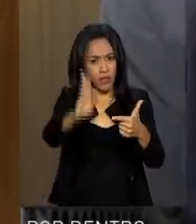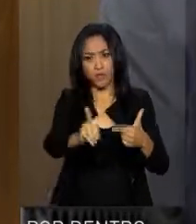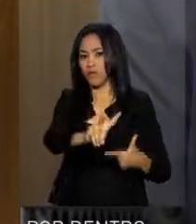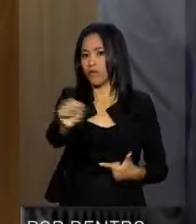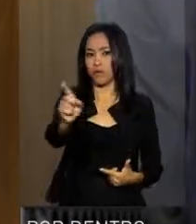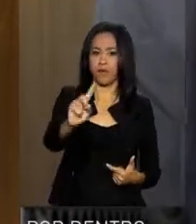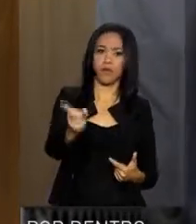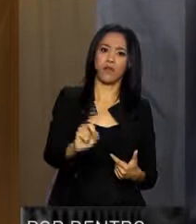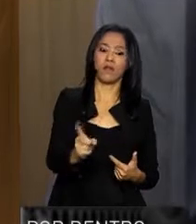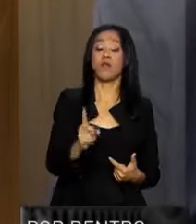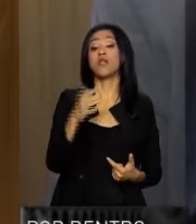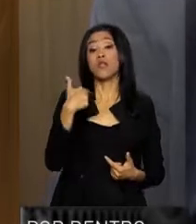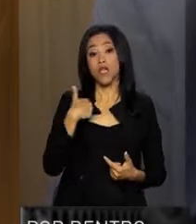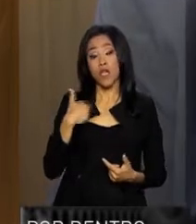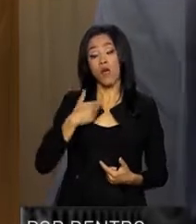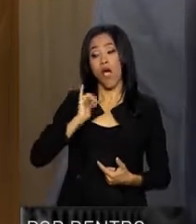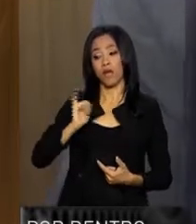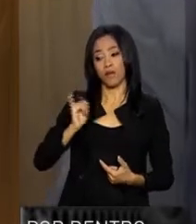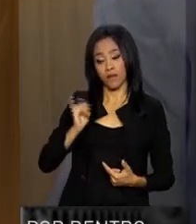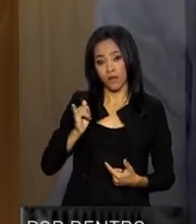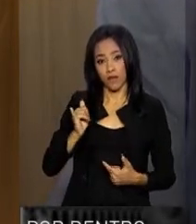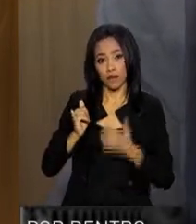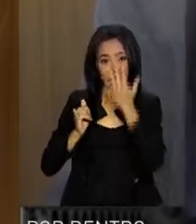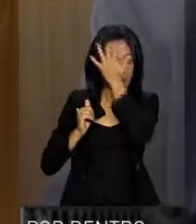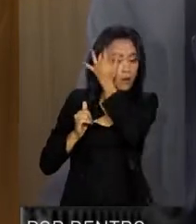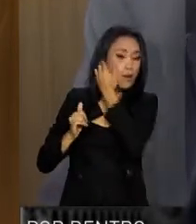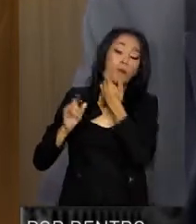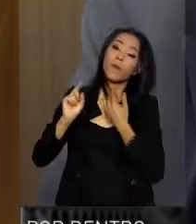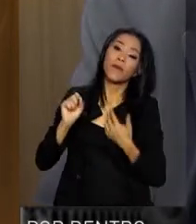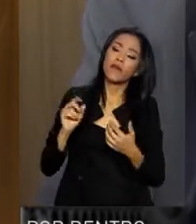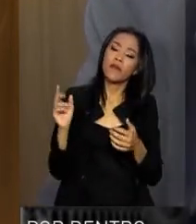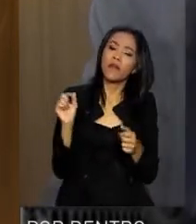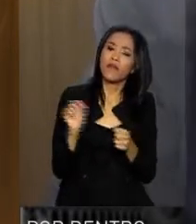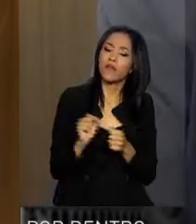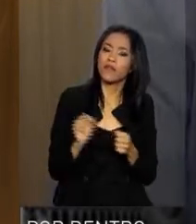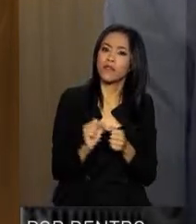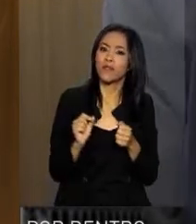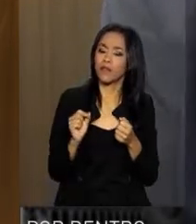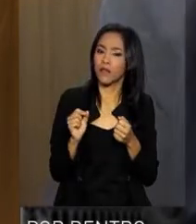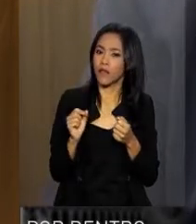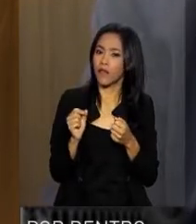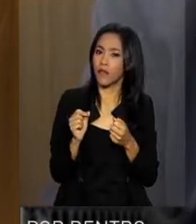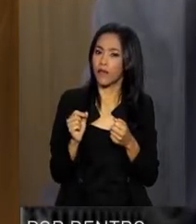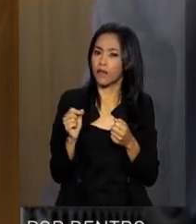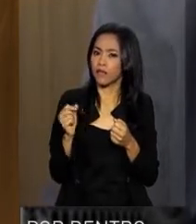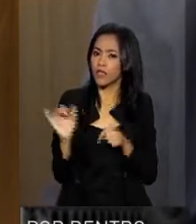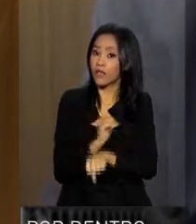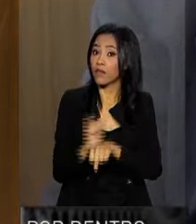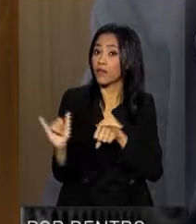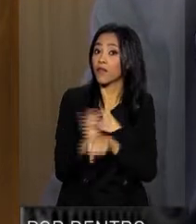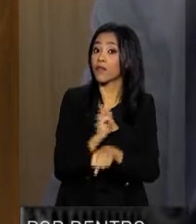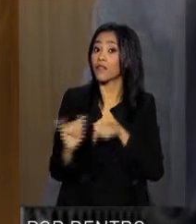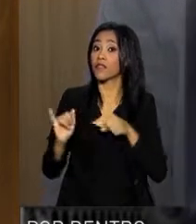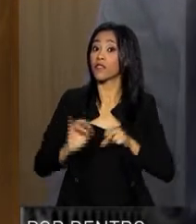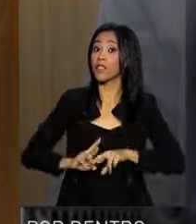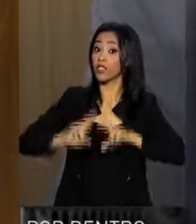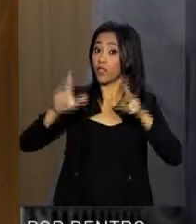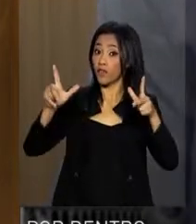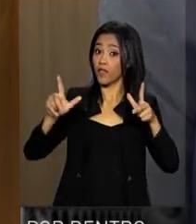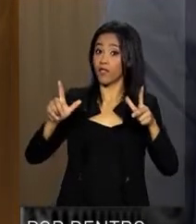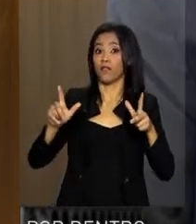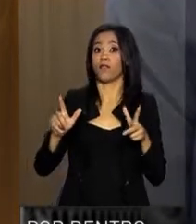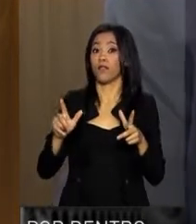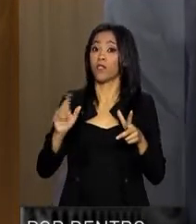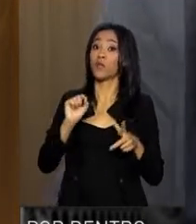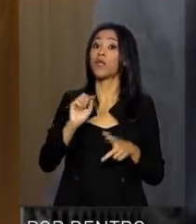que fossem feitos é maneira diferente daquela que geraram a tragédia e só depois